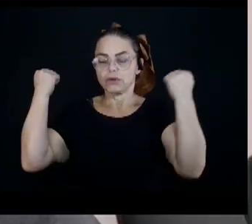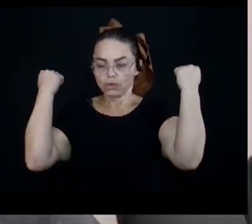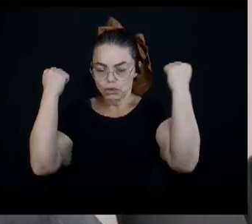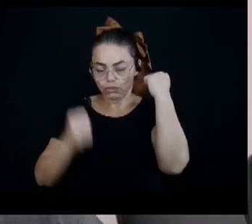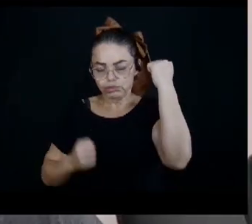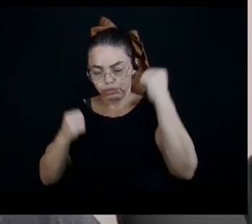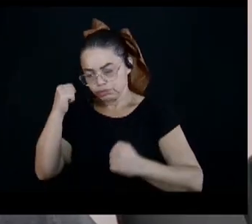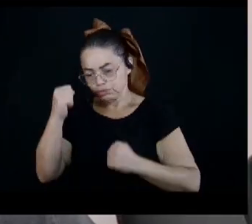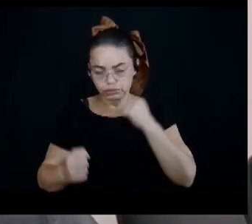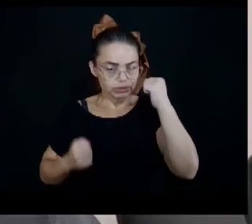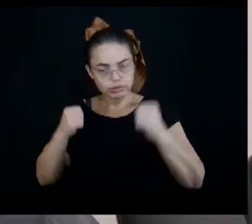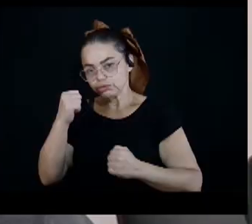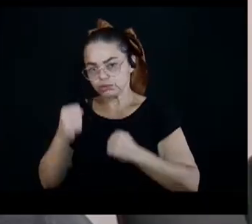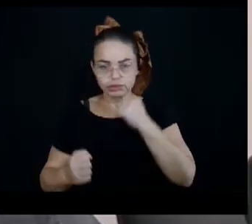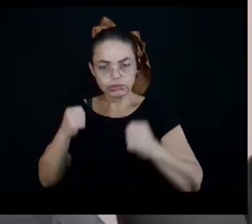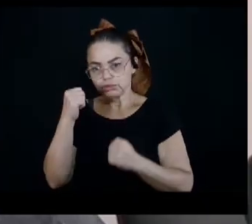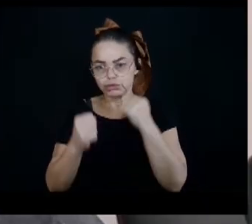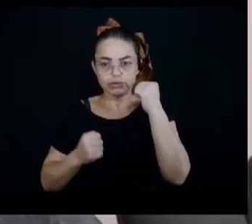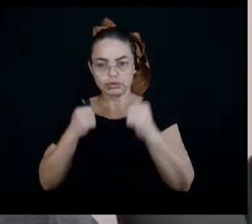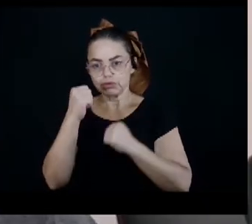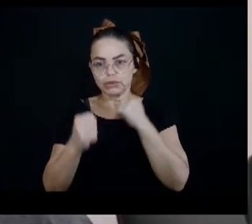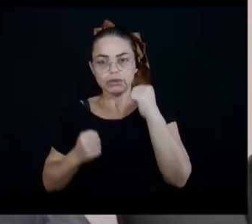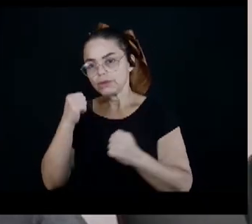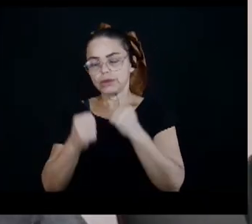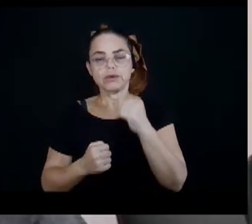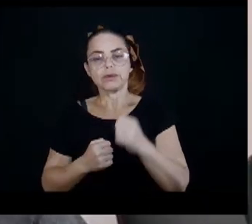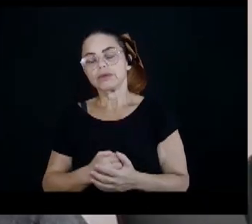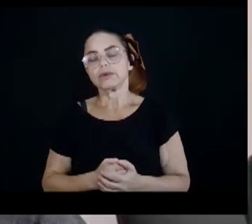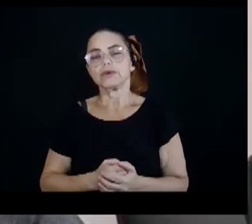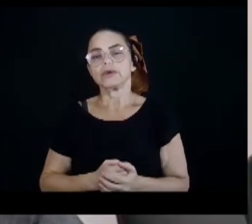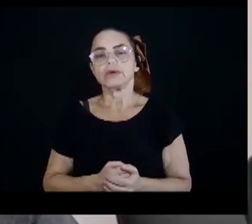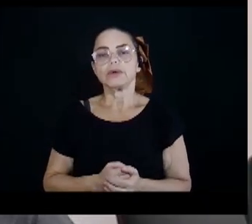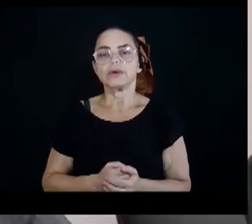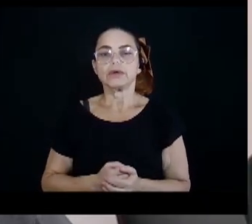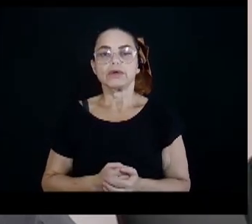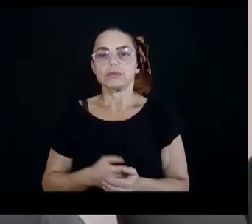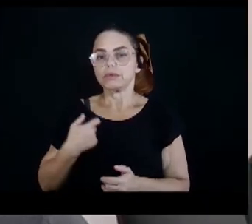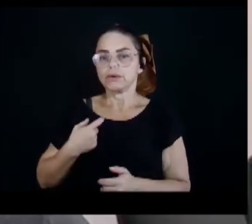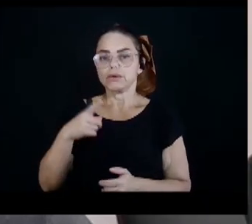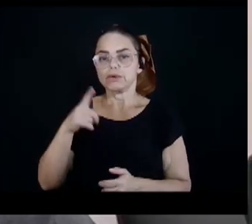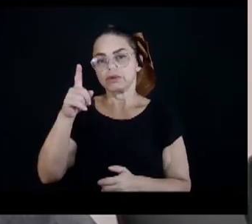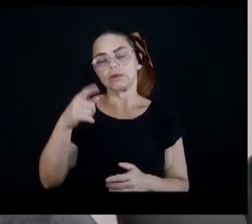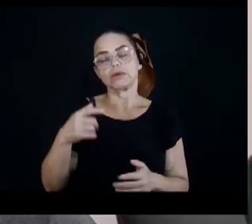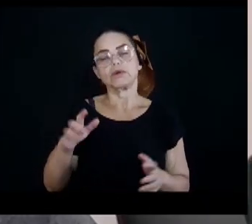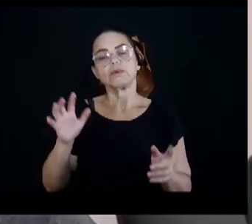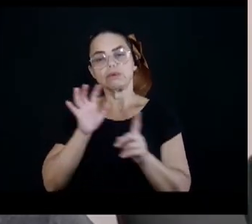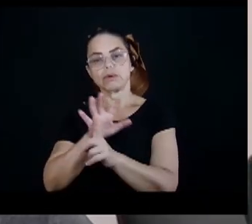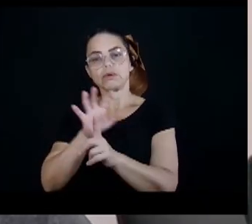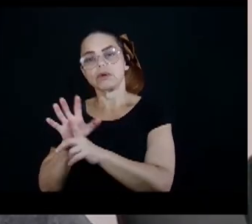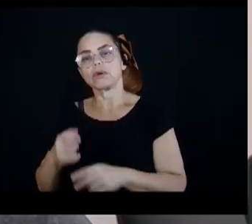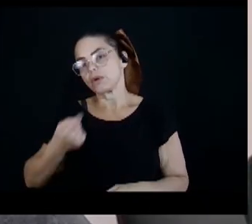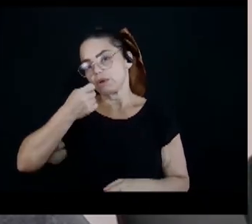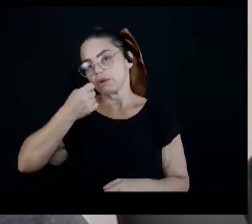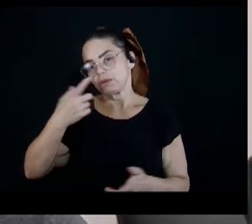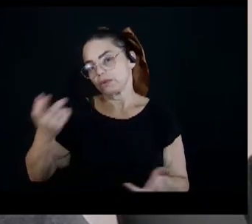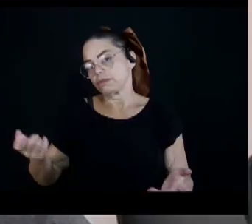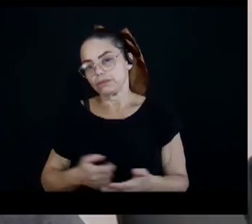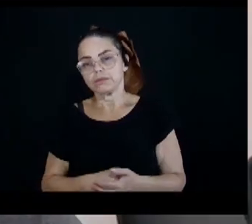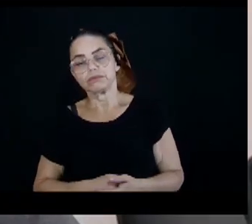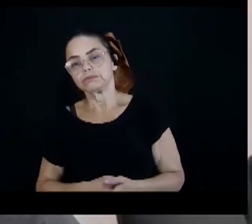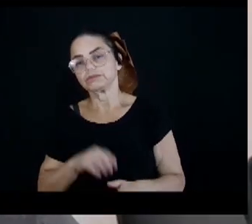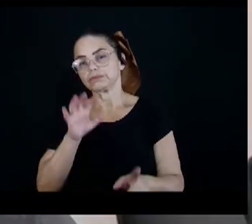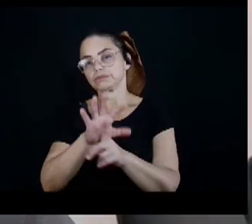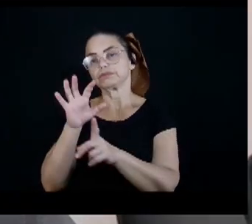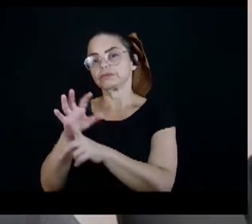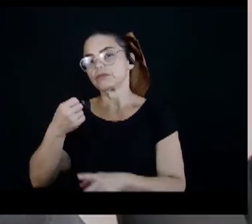agora. Talvez influenciado pelo medicamento, não sei, mas um terço será influenciado por esse medicamento, porque ele